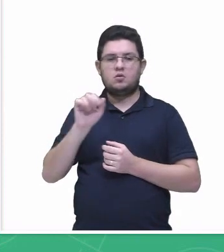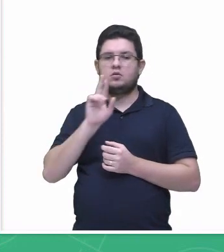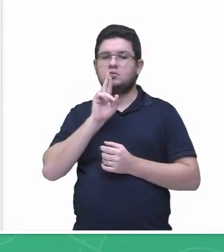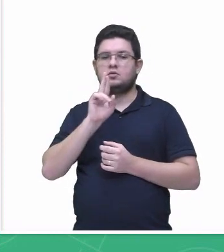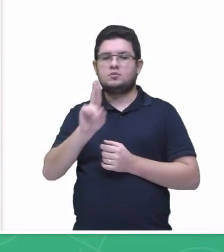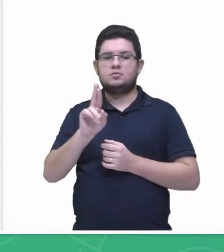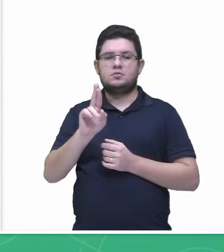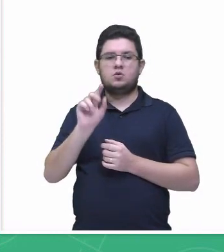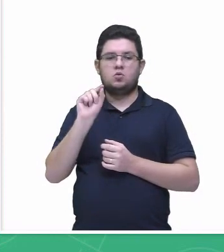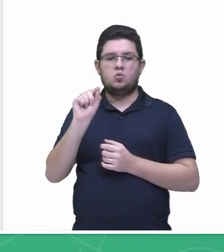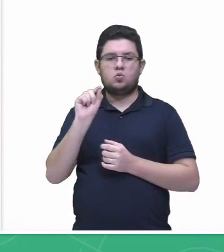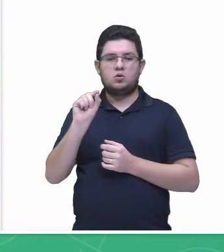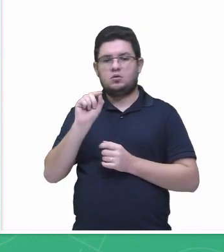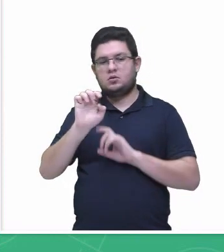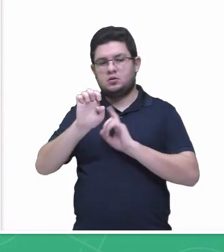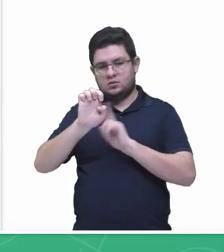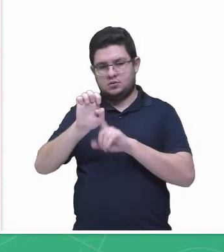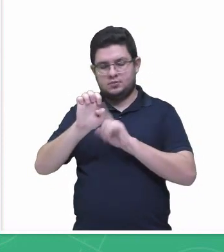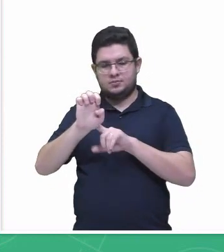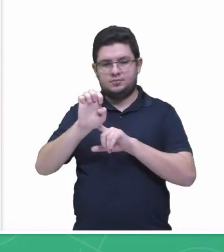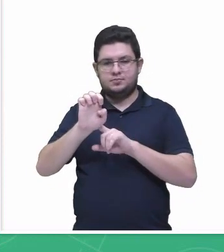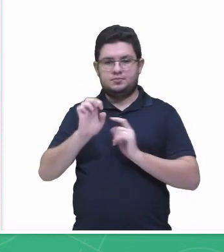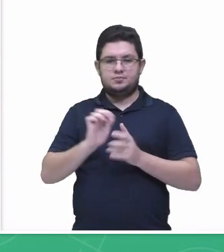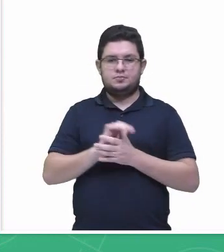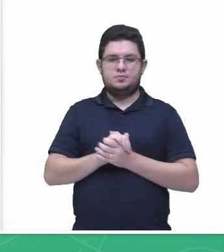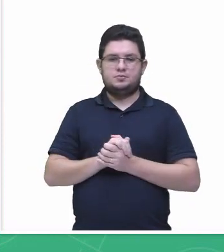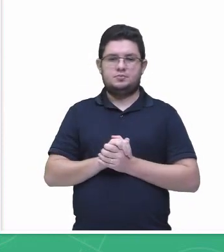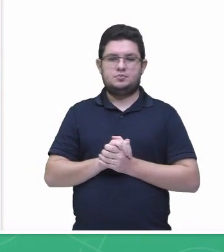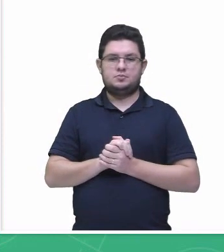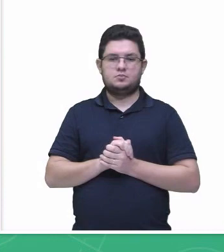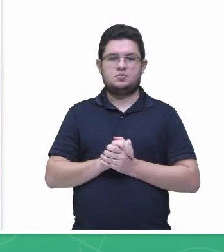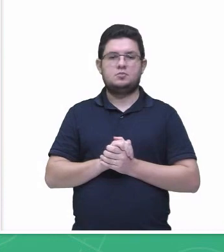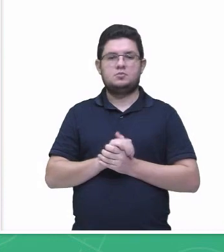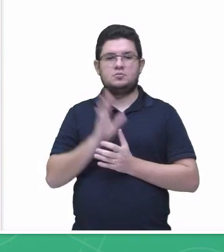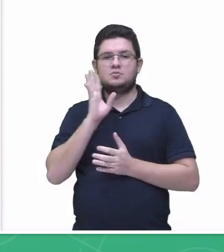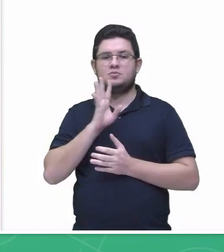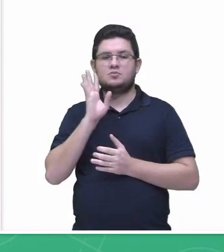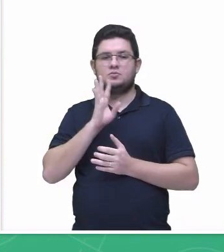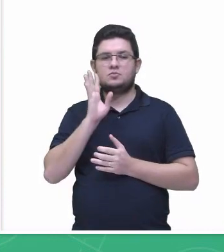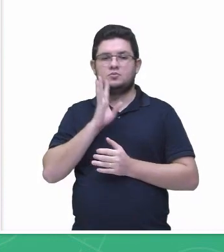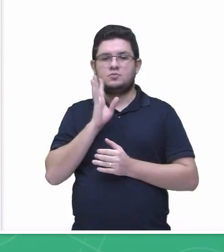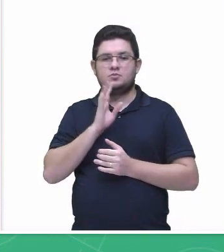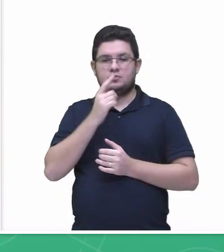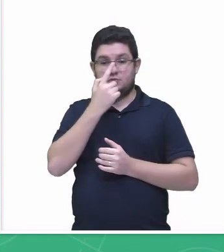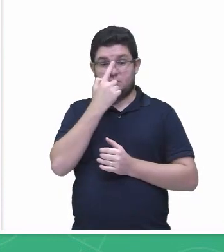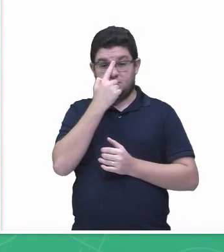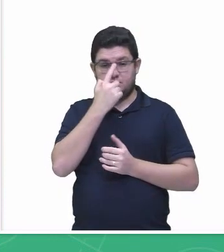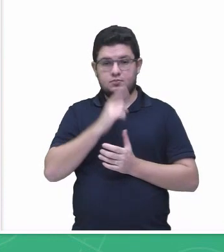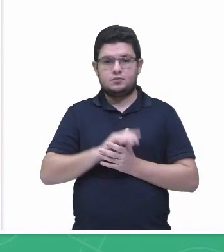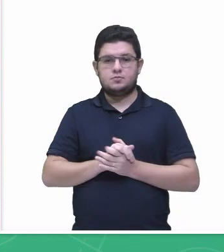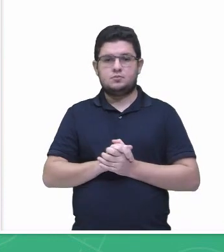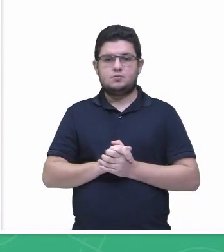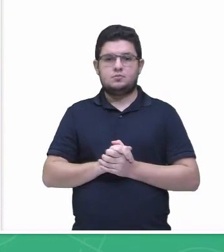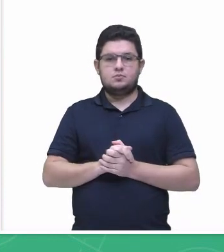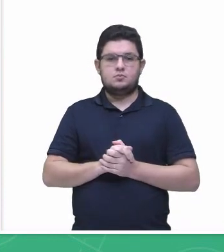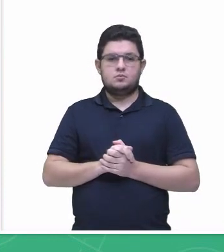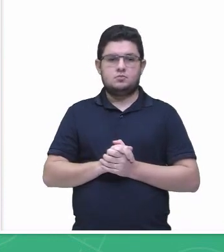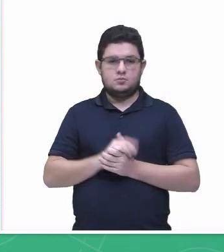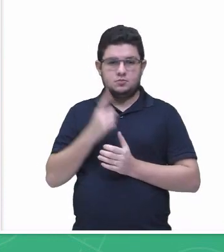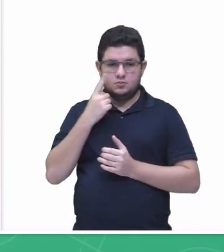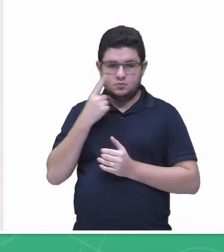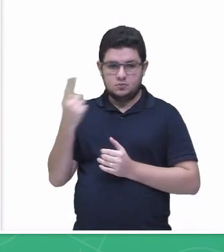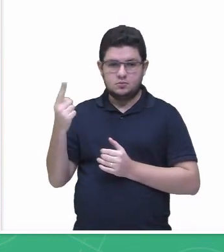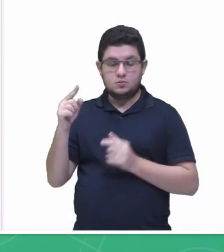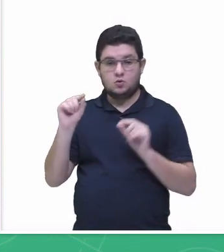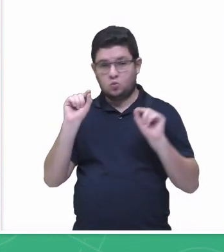Antônia disse que é letra E também, né? Legal, vamos verificar então aqui a solução? Olha só. Eu tenho aqui o